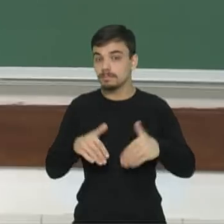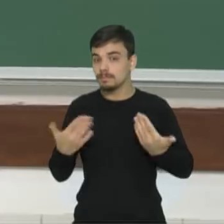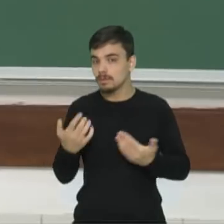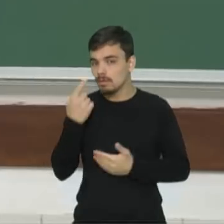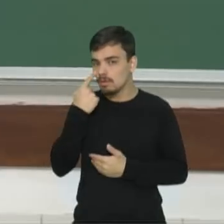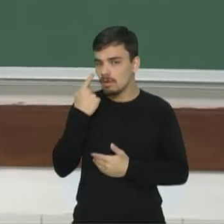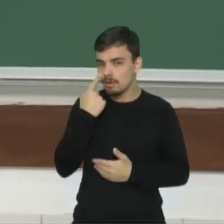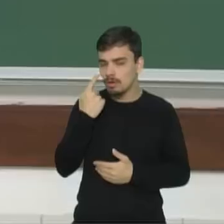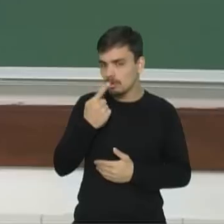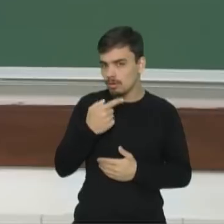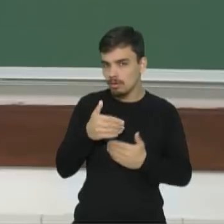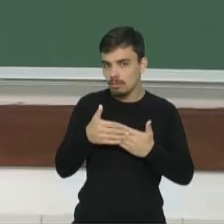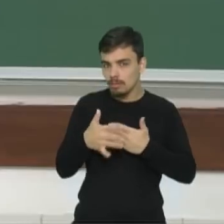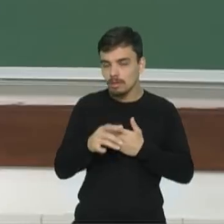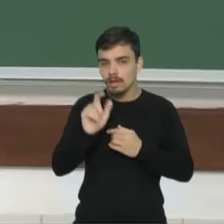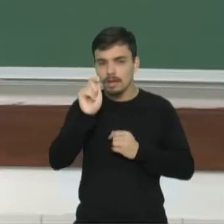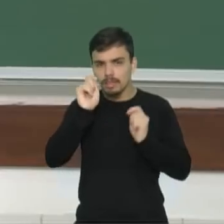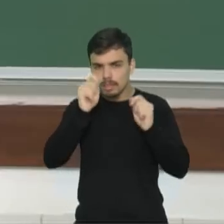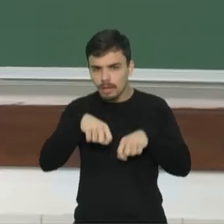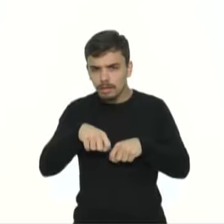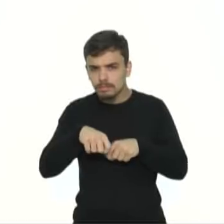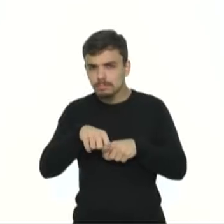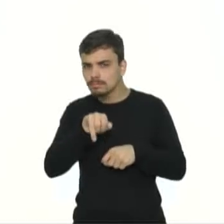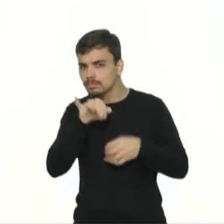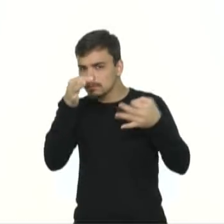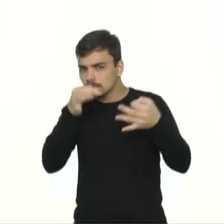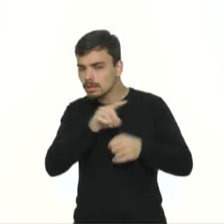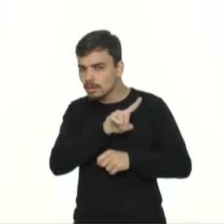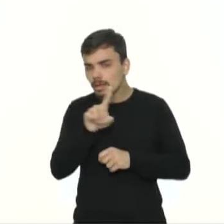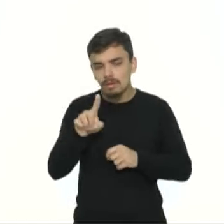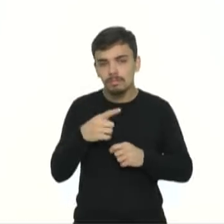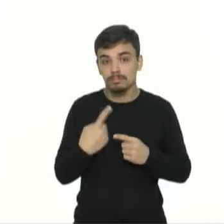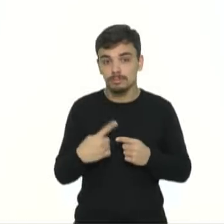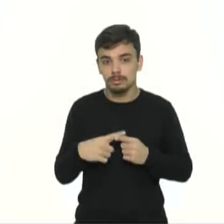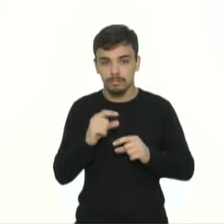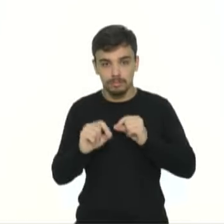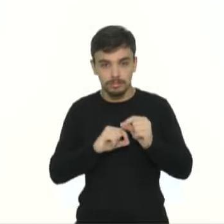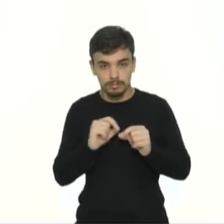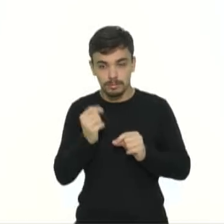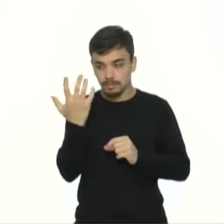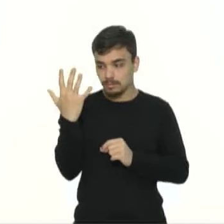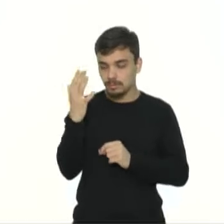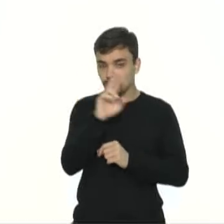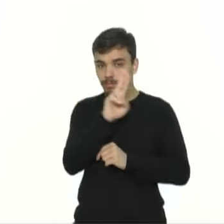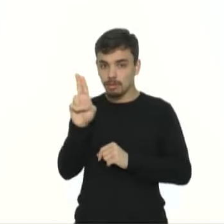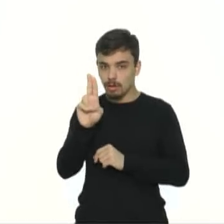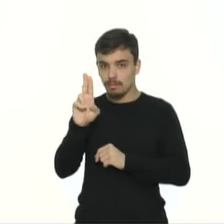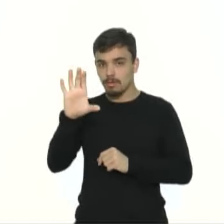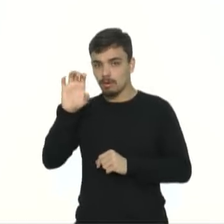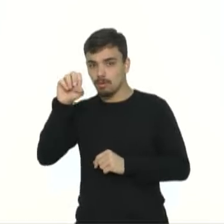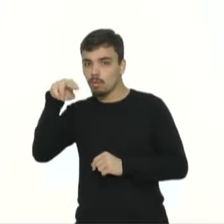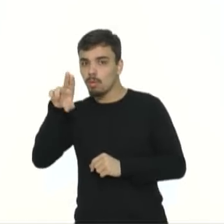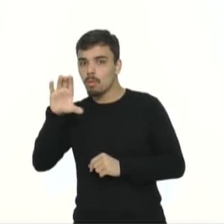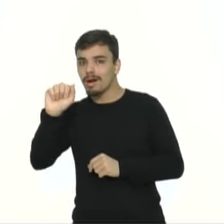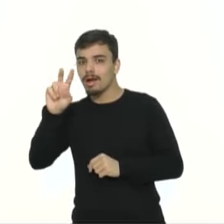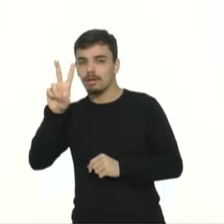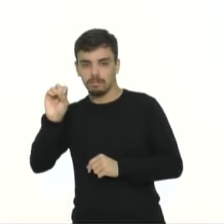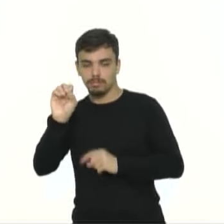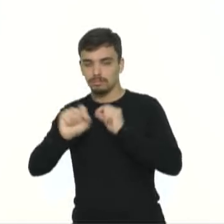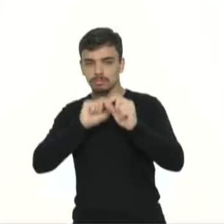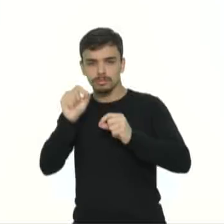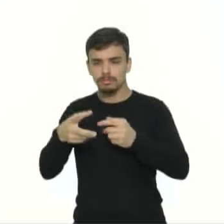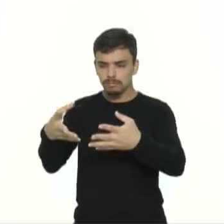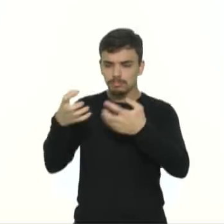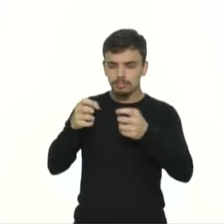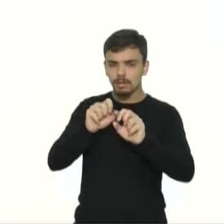Pessoal, então vamos lá. É ideal? Não. Por quê? Esses espelhos, chamados côncavos,